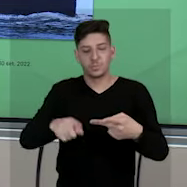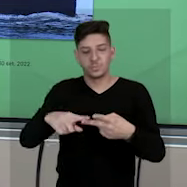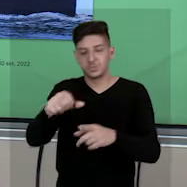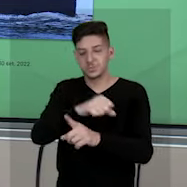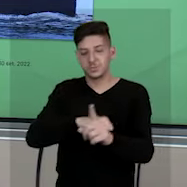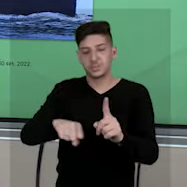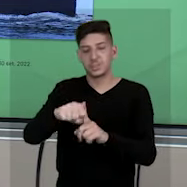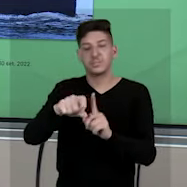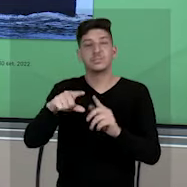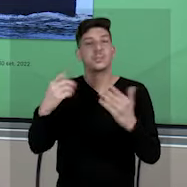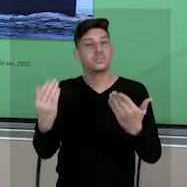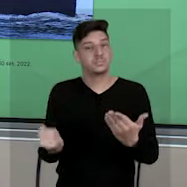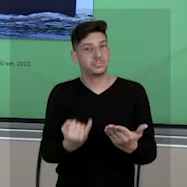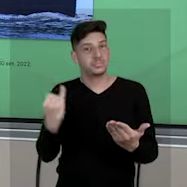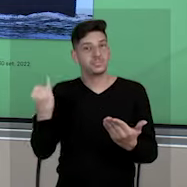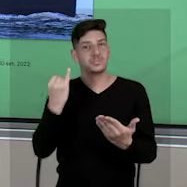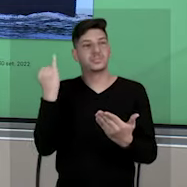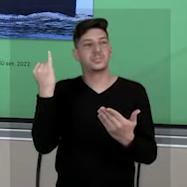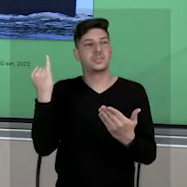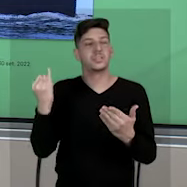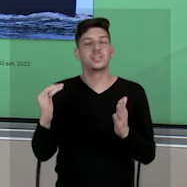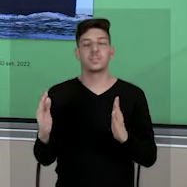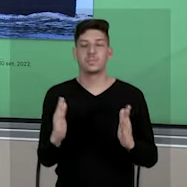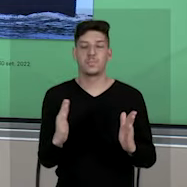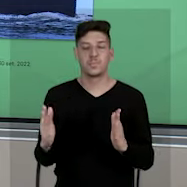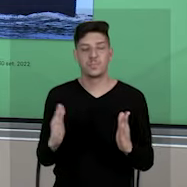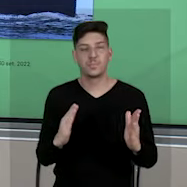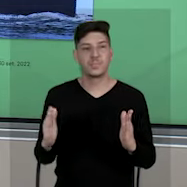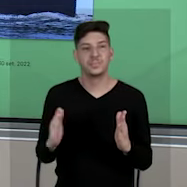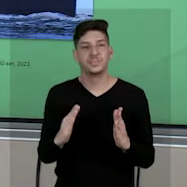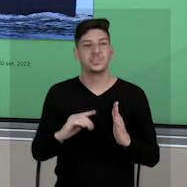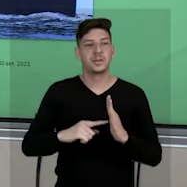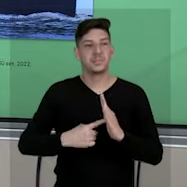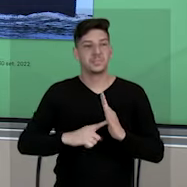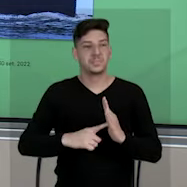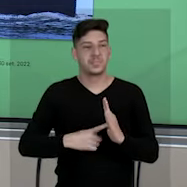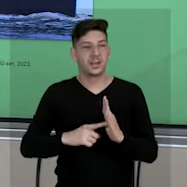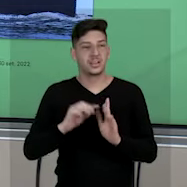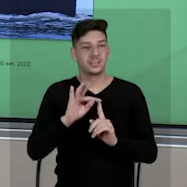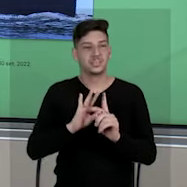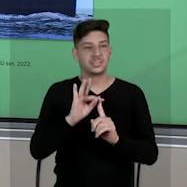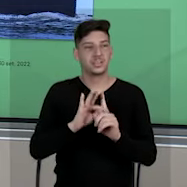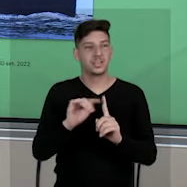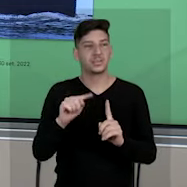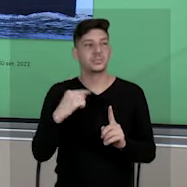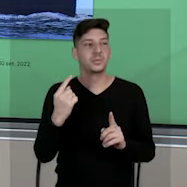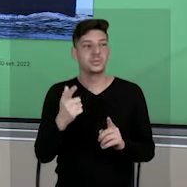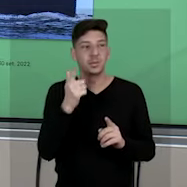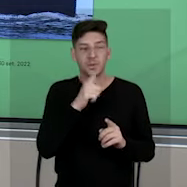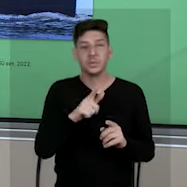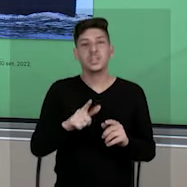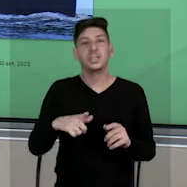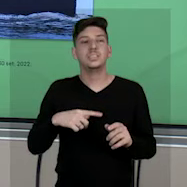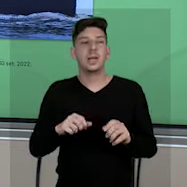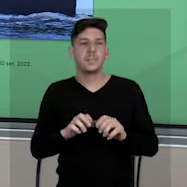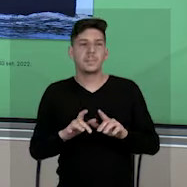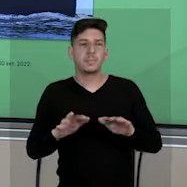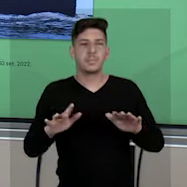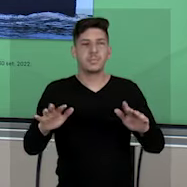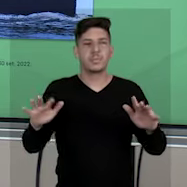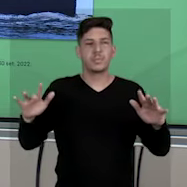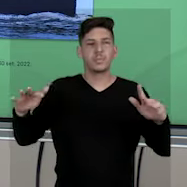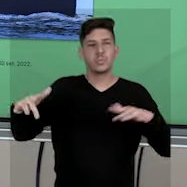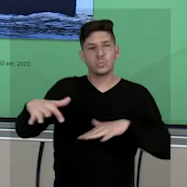foi fundamental esse momento aqui das máquinas térmicas para nosso espalhamento sobre a superfície do planeta,